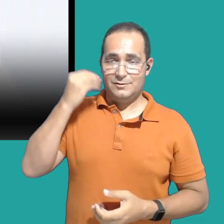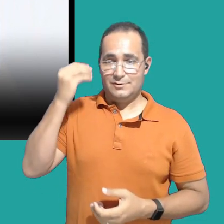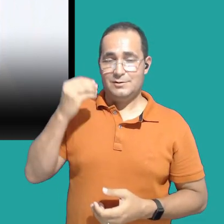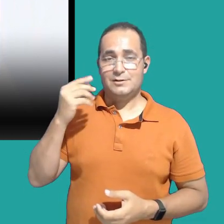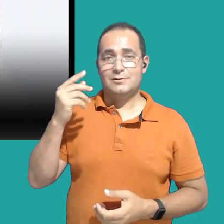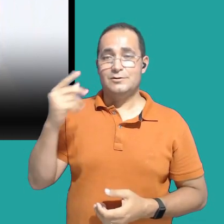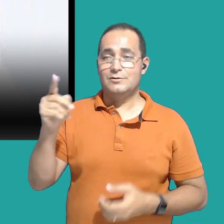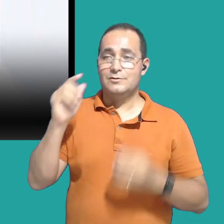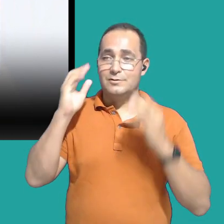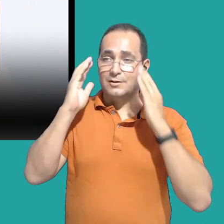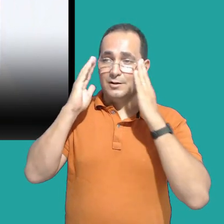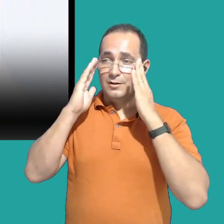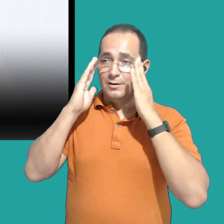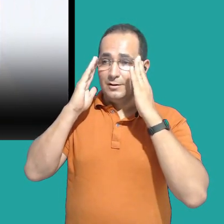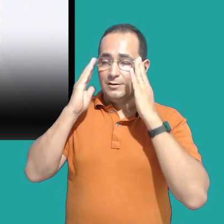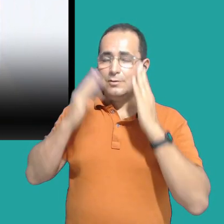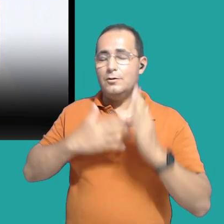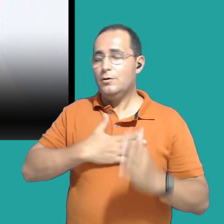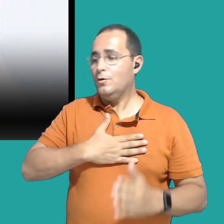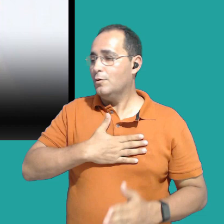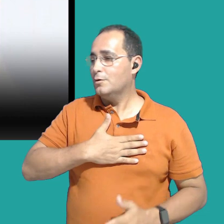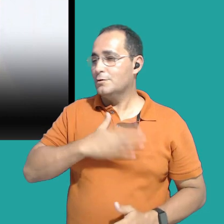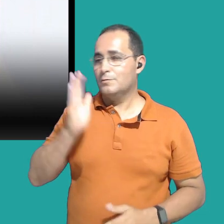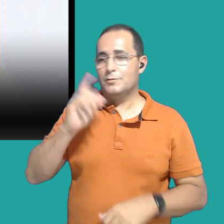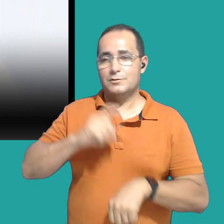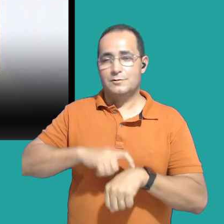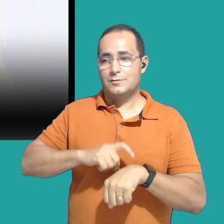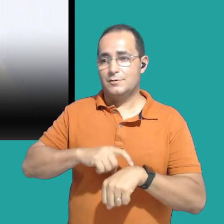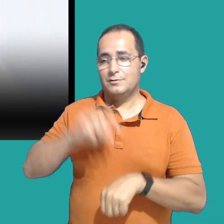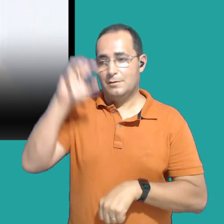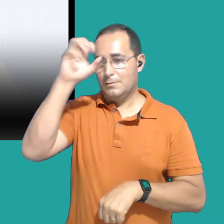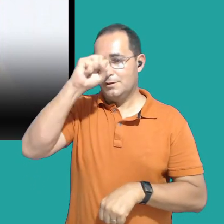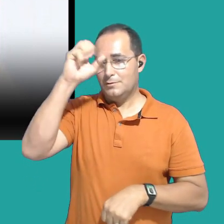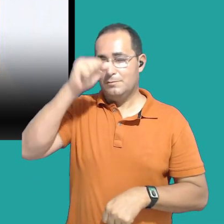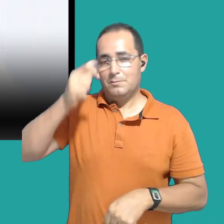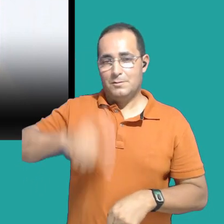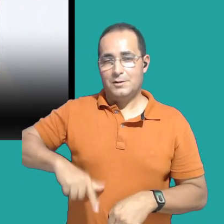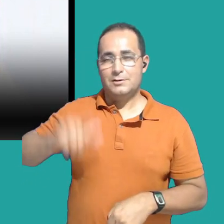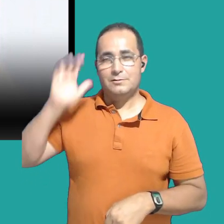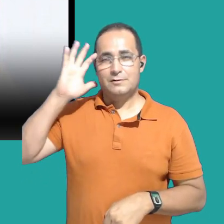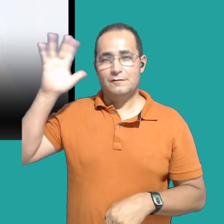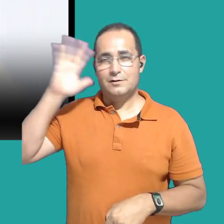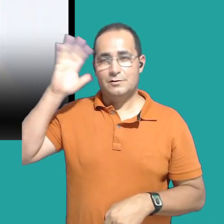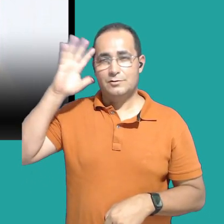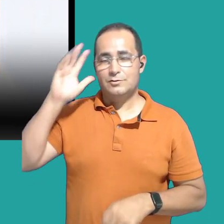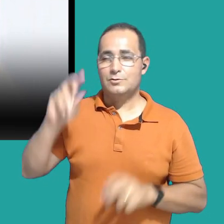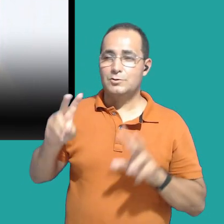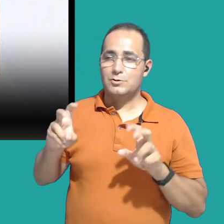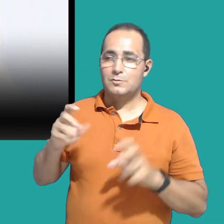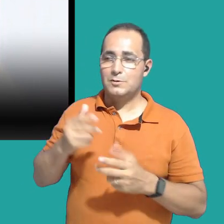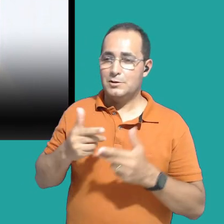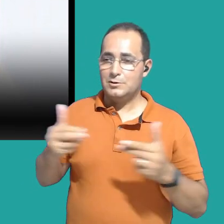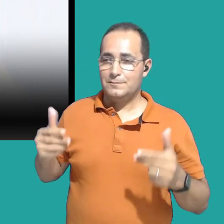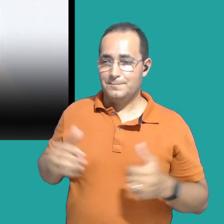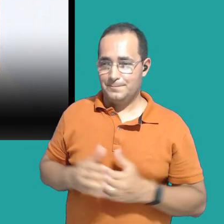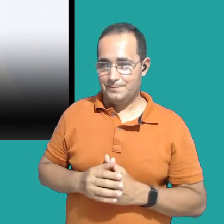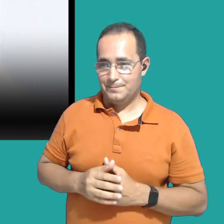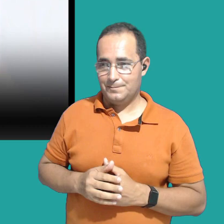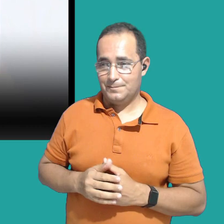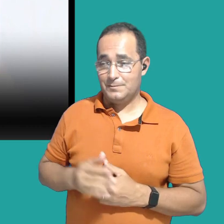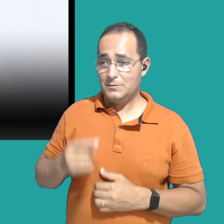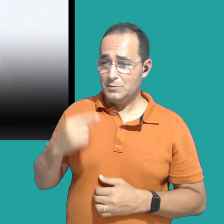você, sobre essa tua vida, sobre a tua experiência. Eu gosto muito desses momentos, eu aprendo muito, eu reflito bastante sobre as